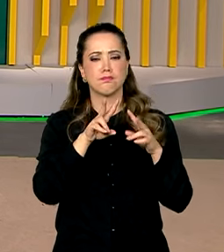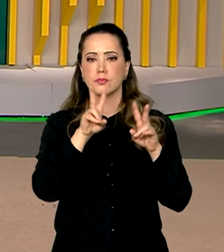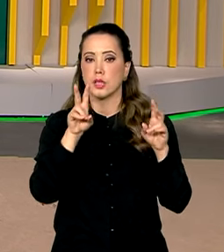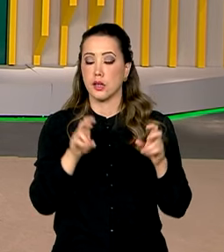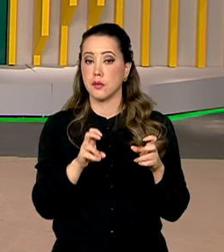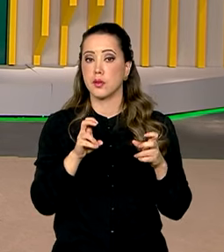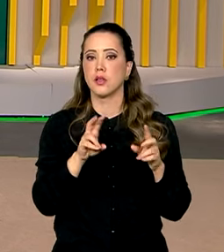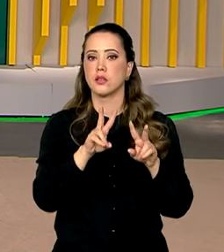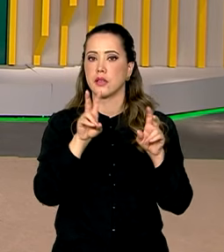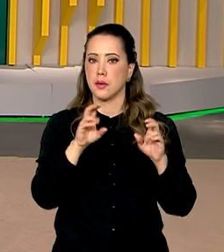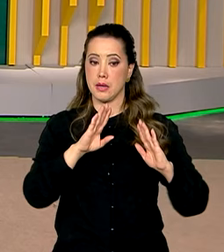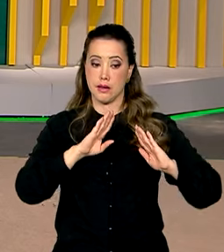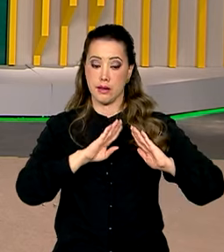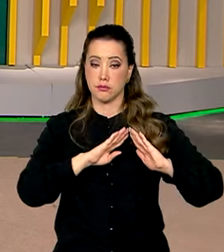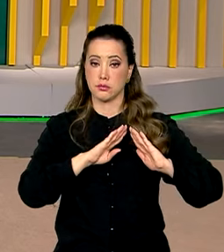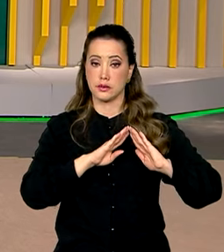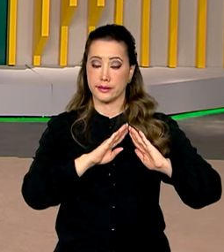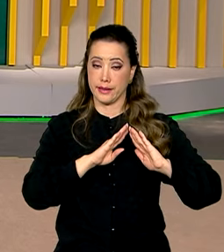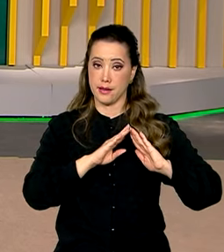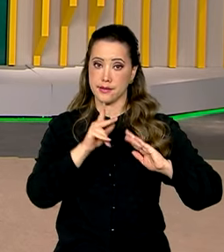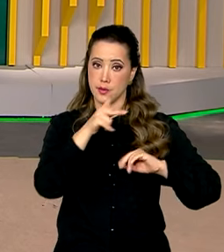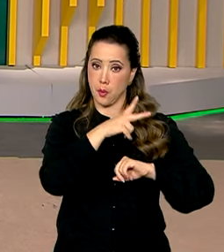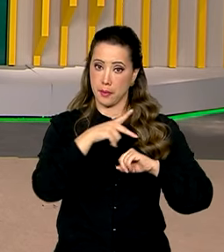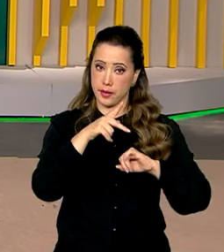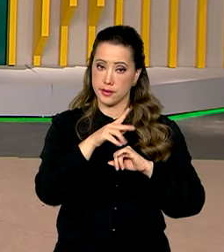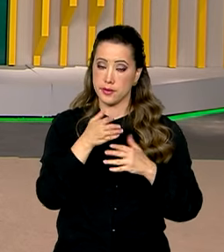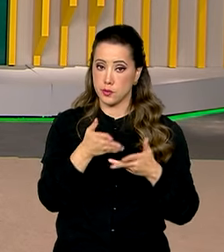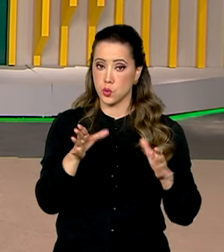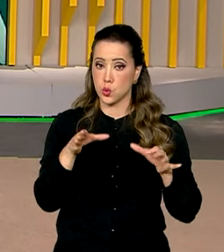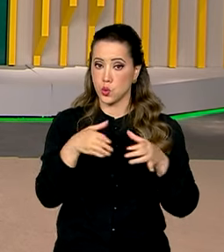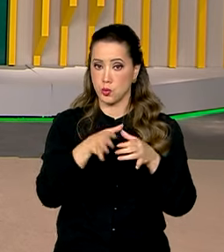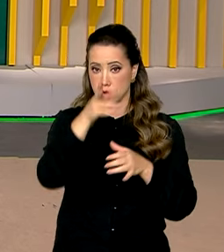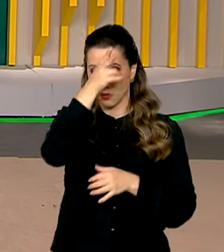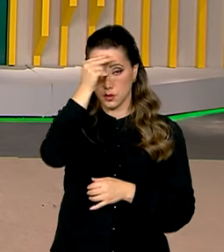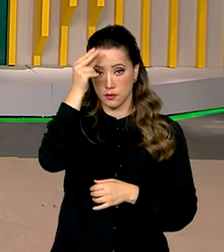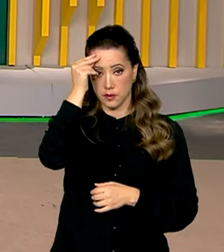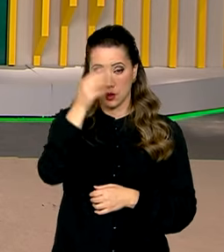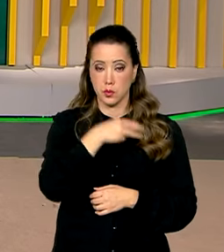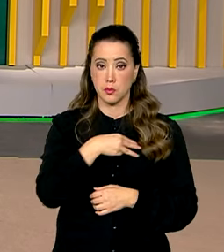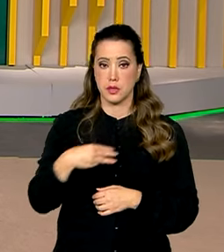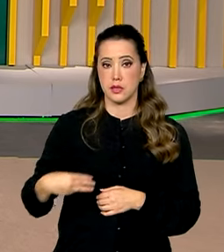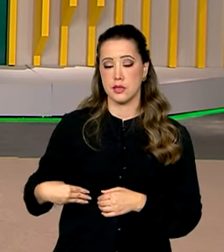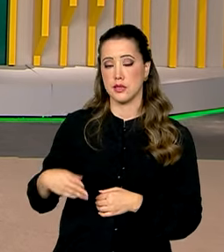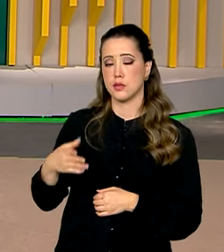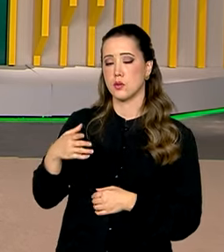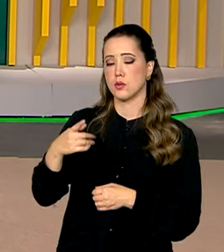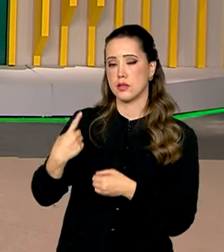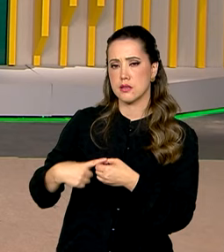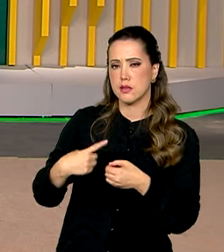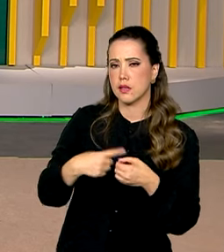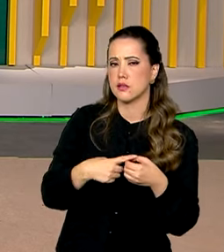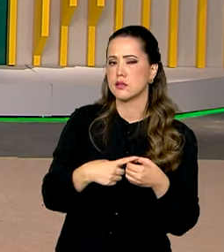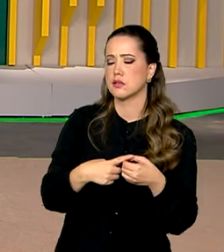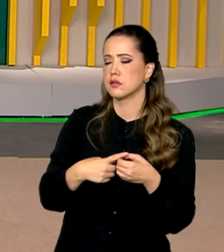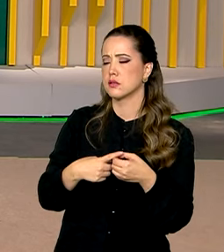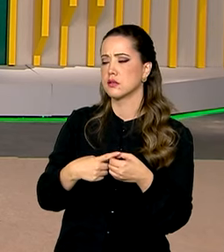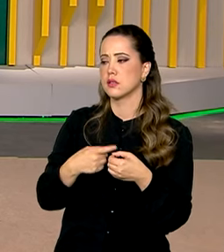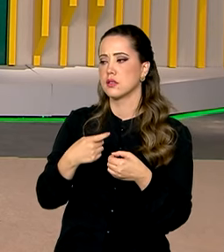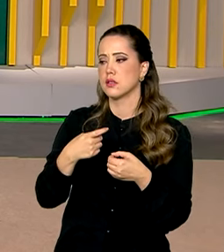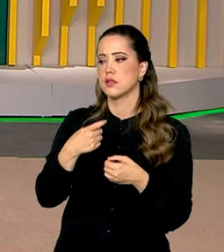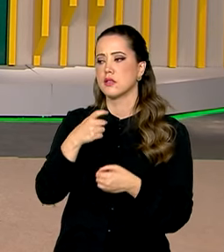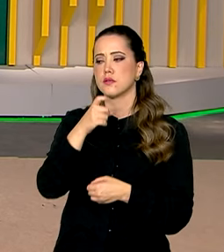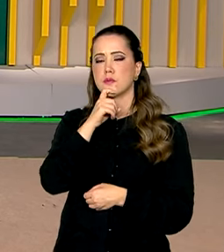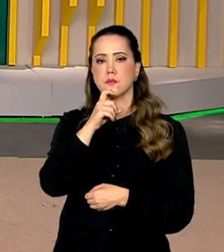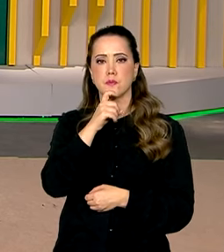pauta a questão da moradia no país. Para os prefeitos, o ministro da Cidade, Jader Filho, confirmou um